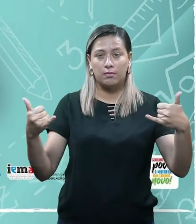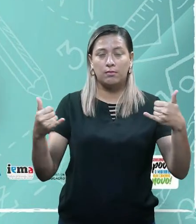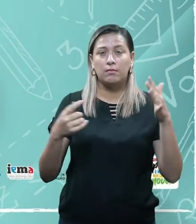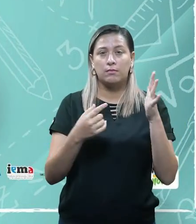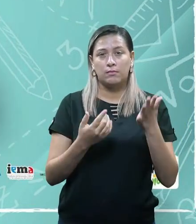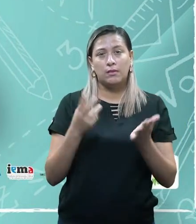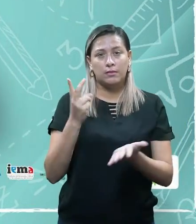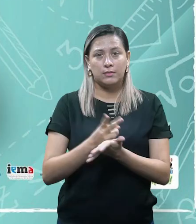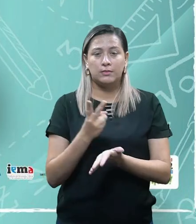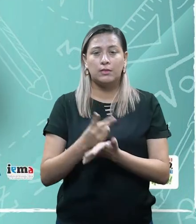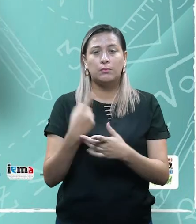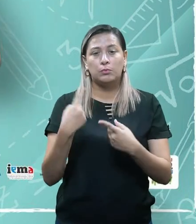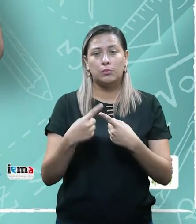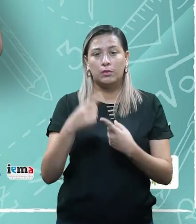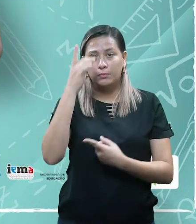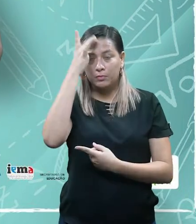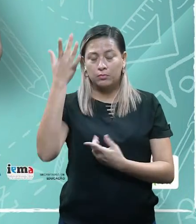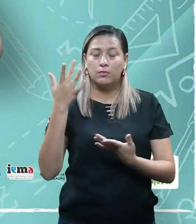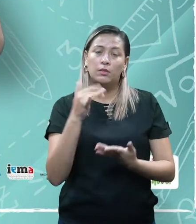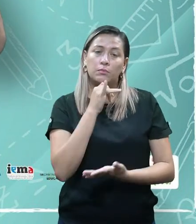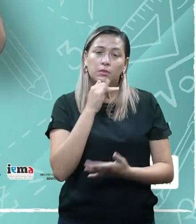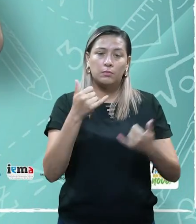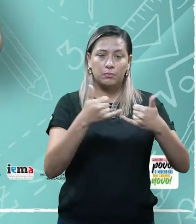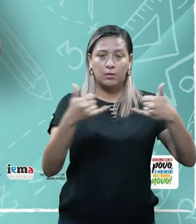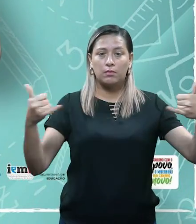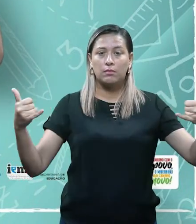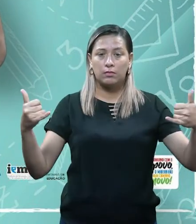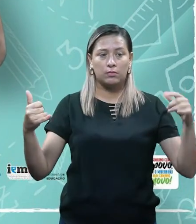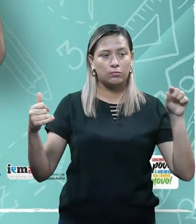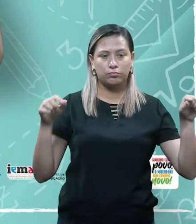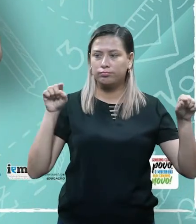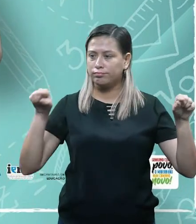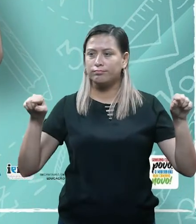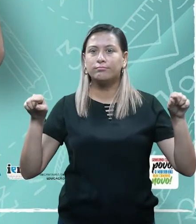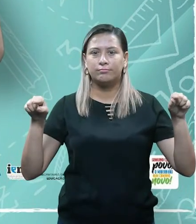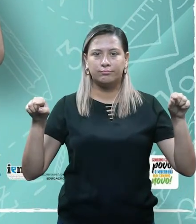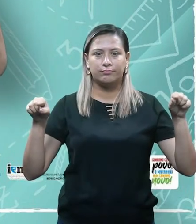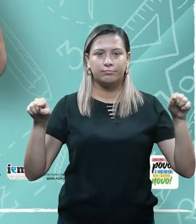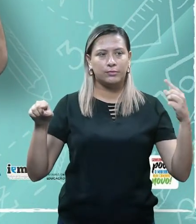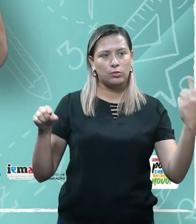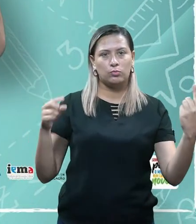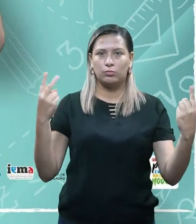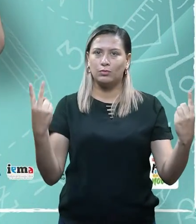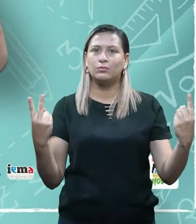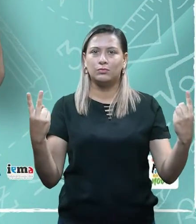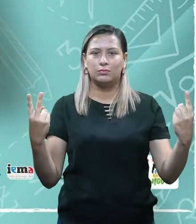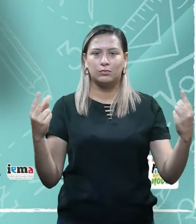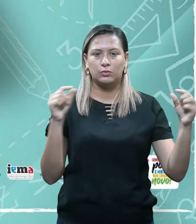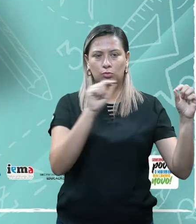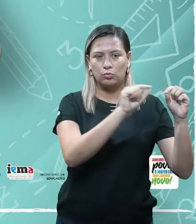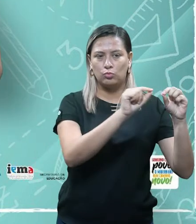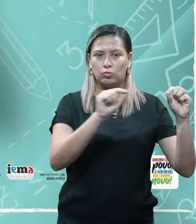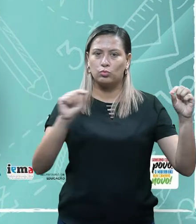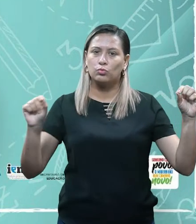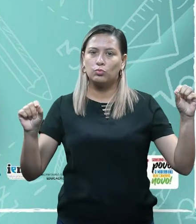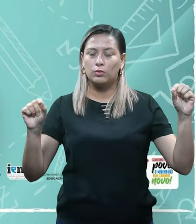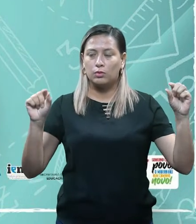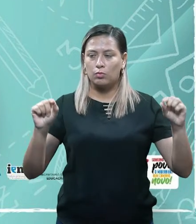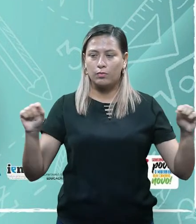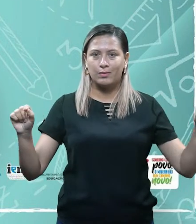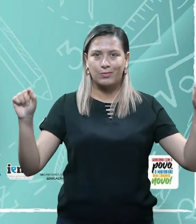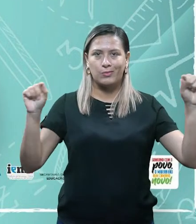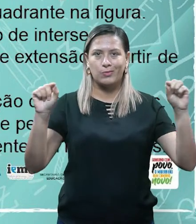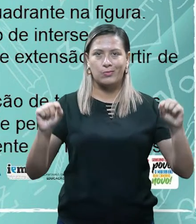Então, uma linha, as minhas extremidades, eu tenho a primeira e a segunda, são duas extremidades, então vai aparecer um quadradinho no final dessa